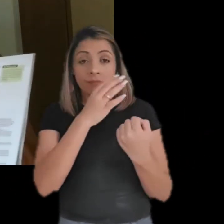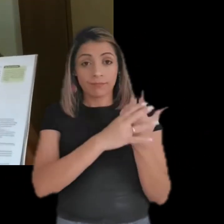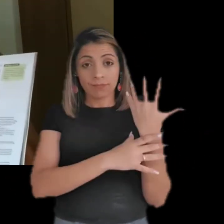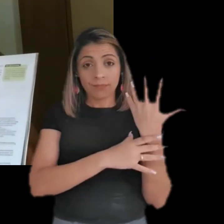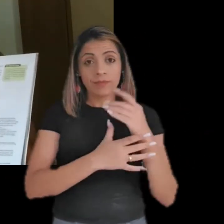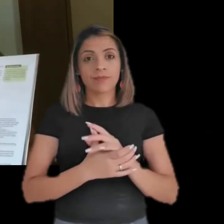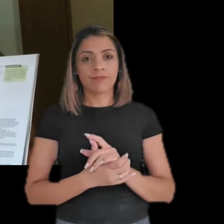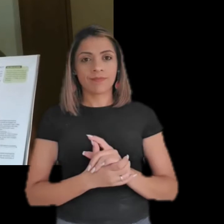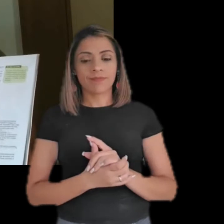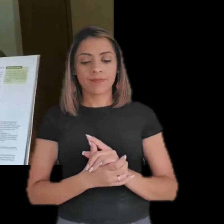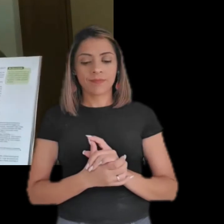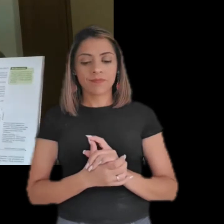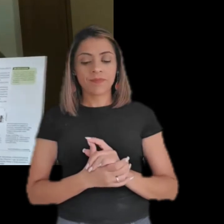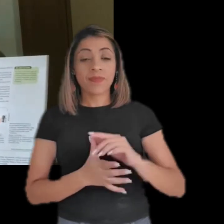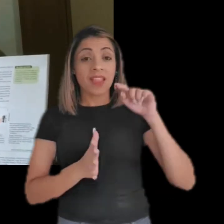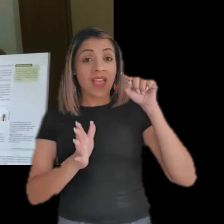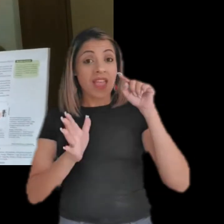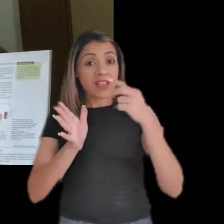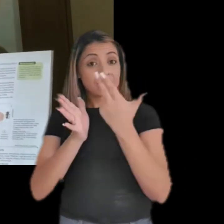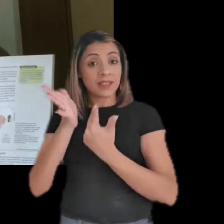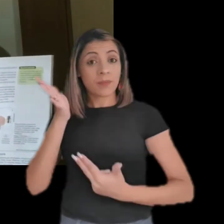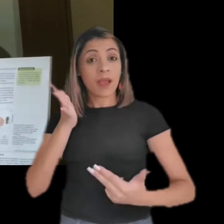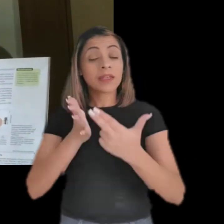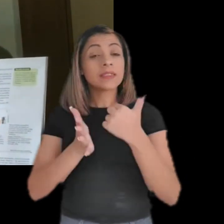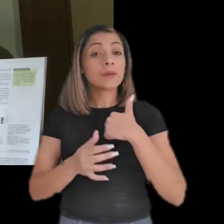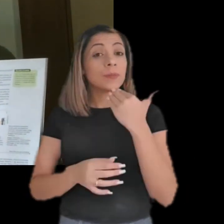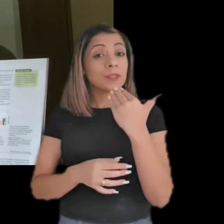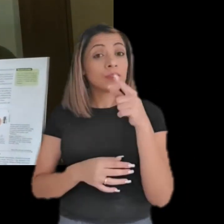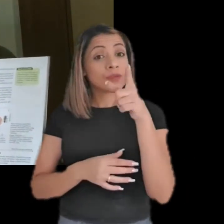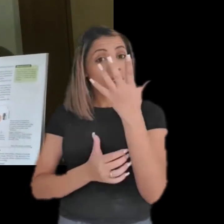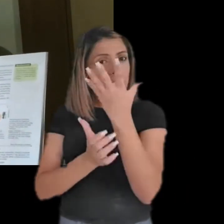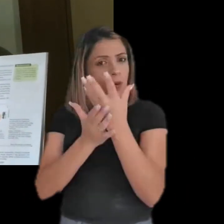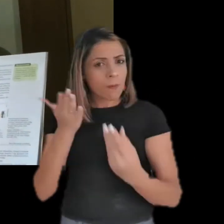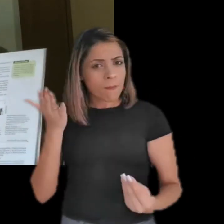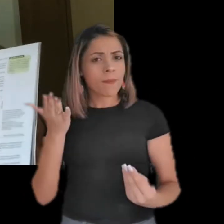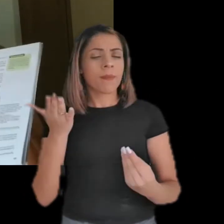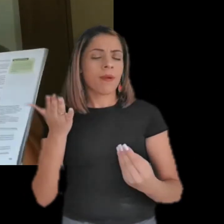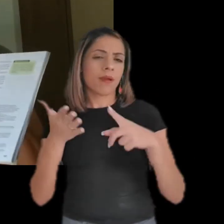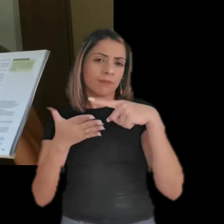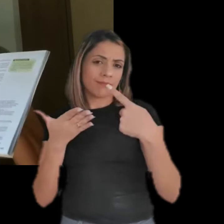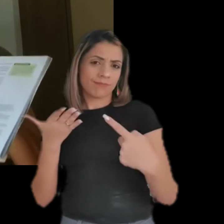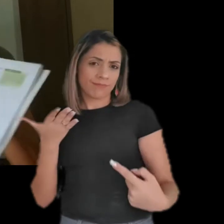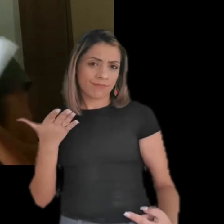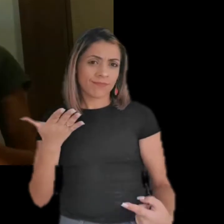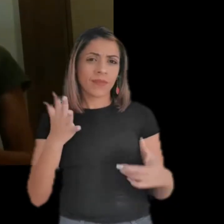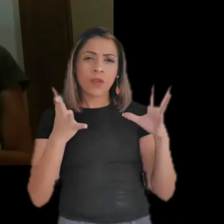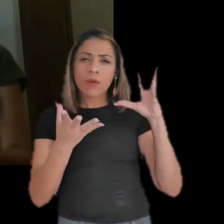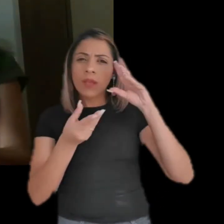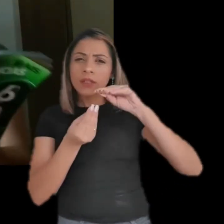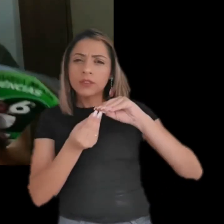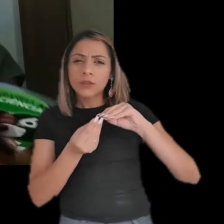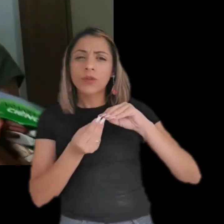imagem. No caso dessa daqui, eu pedi para vocês copiarem, tá bom? Como